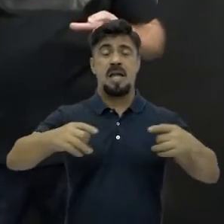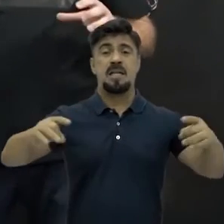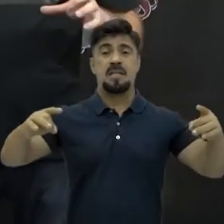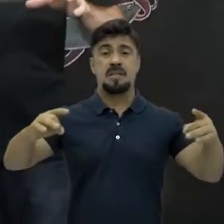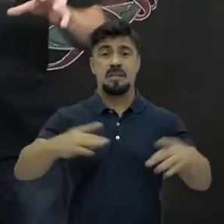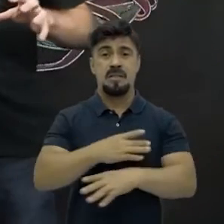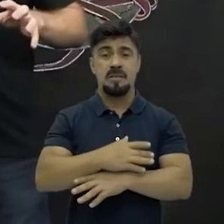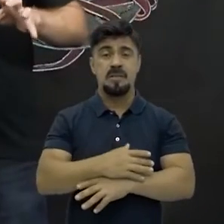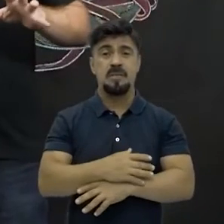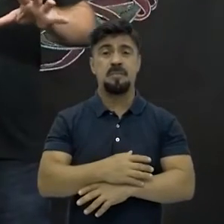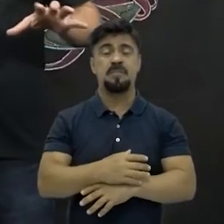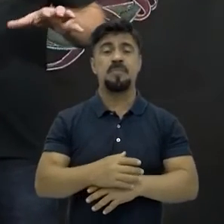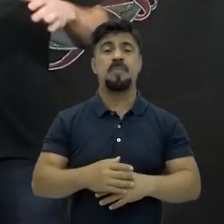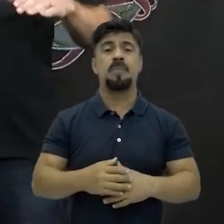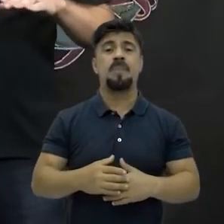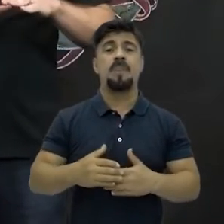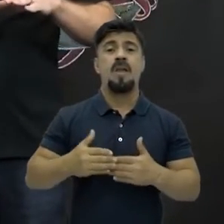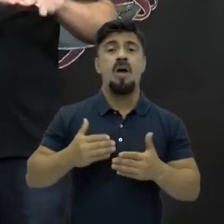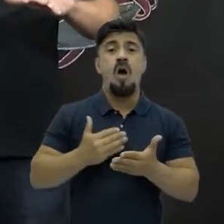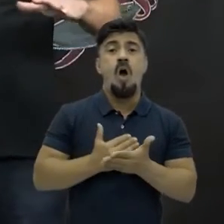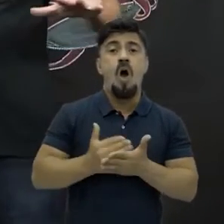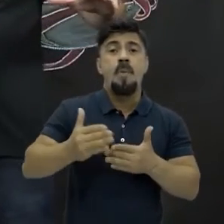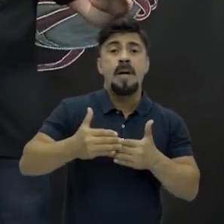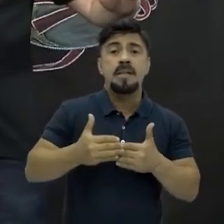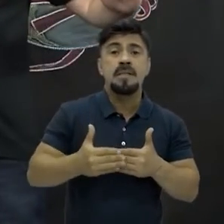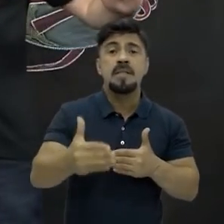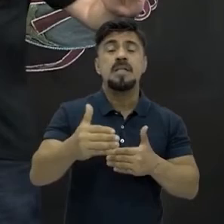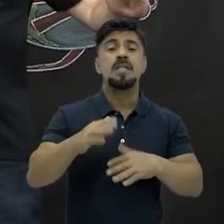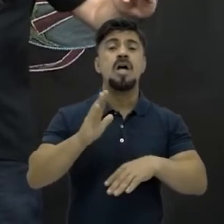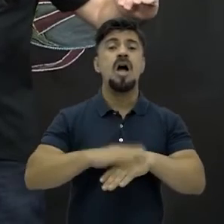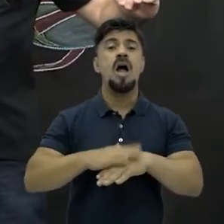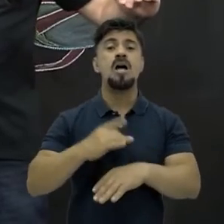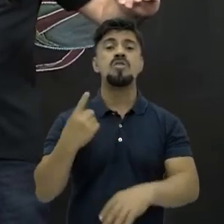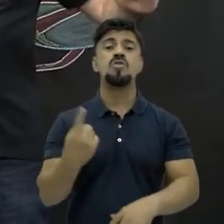ordem mundial, ela passa então a surfar